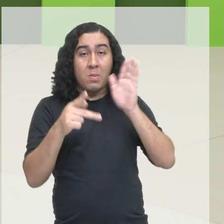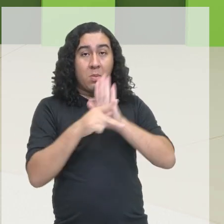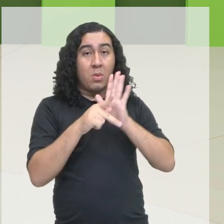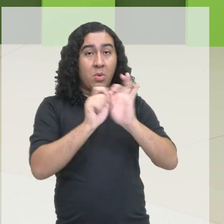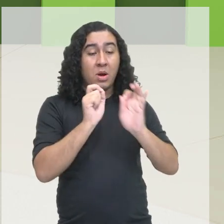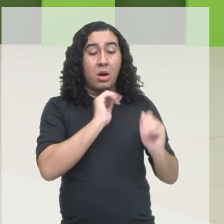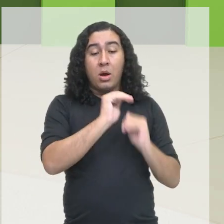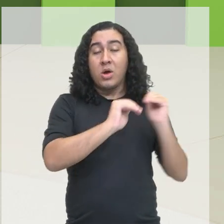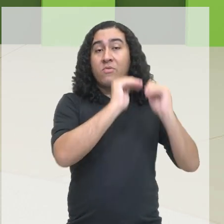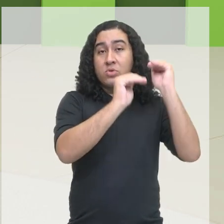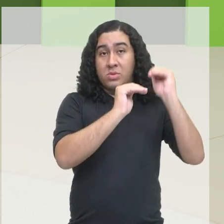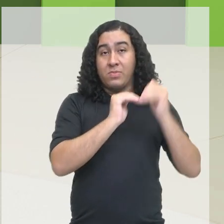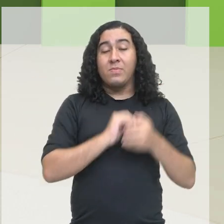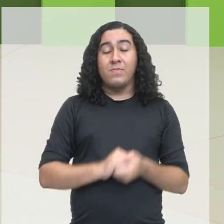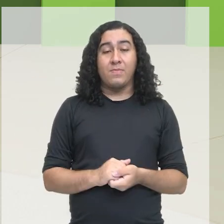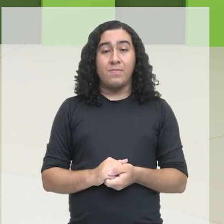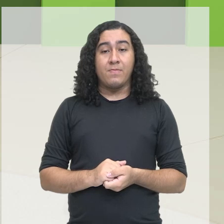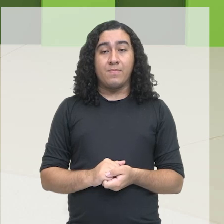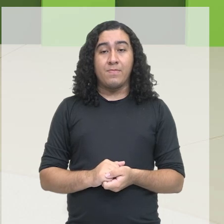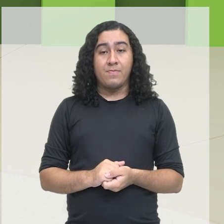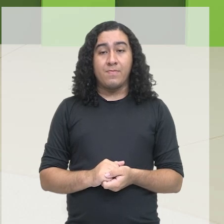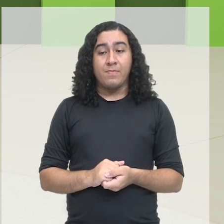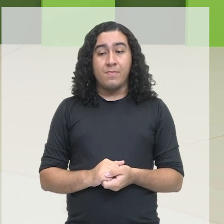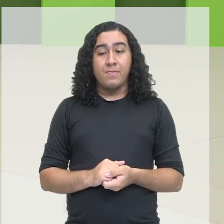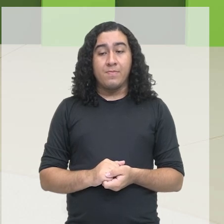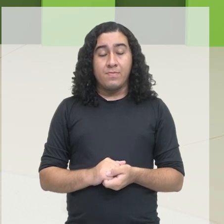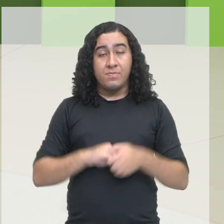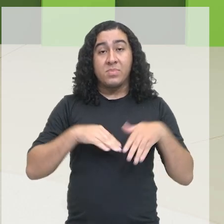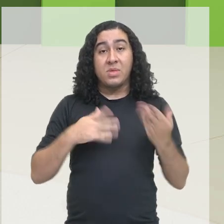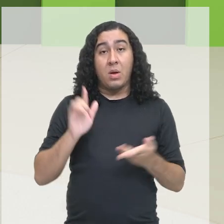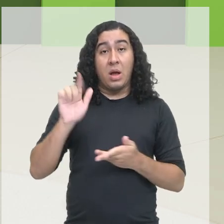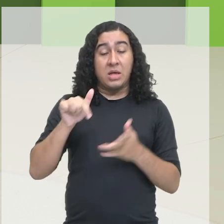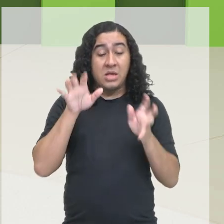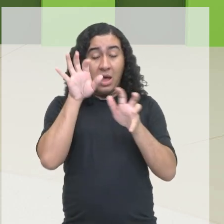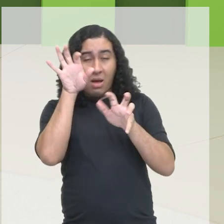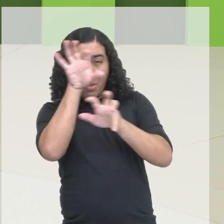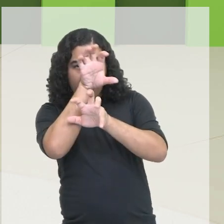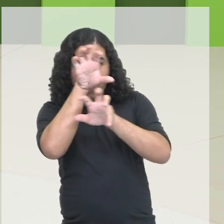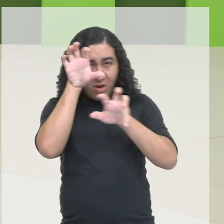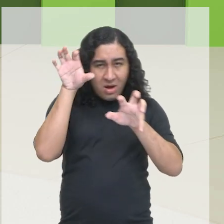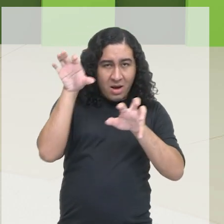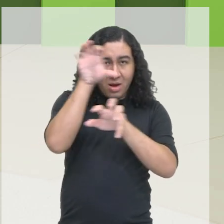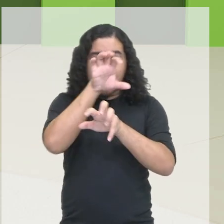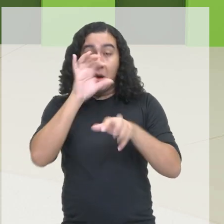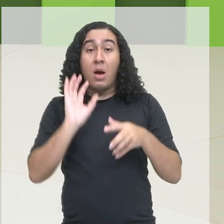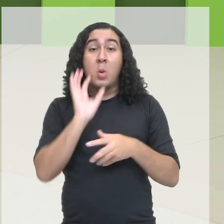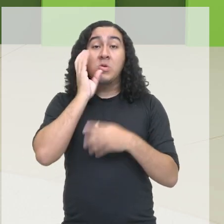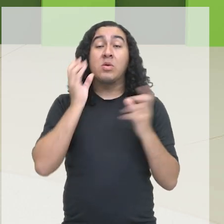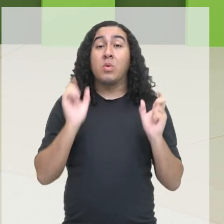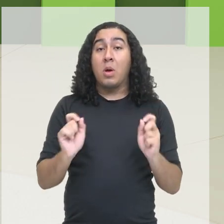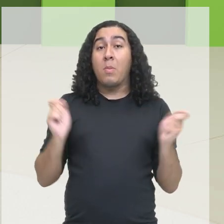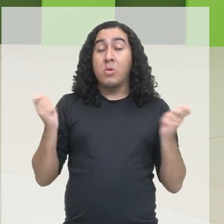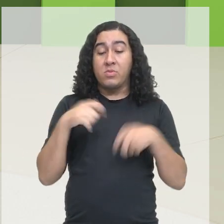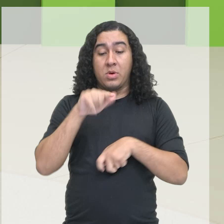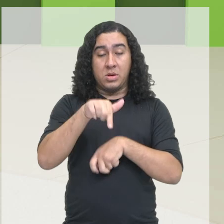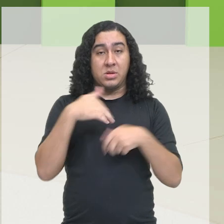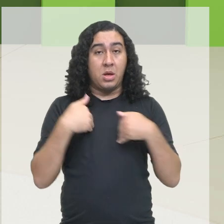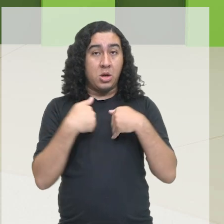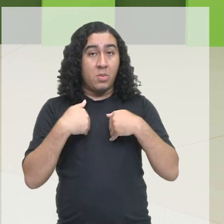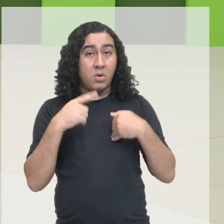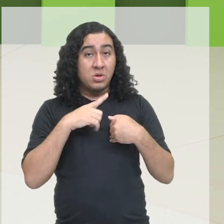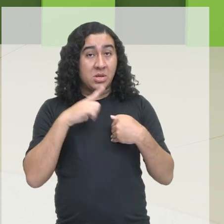a evolução. Então, essa camuflagem, ela serve tanto para que esse animal